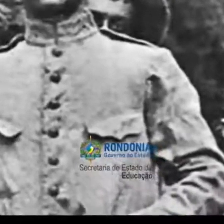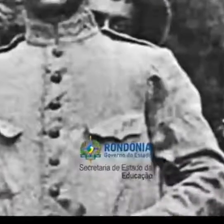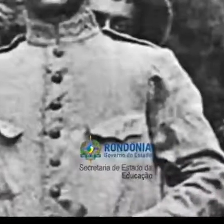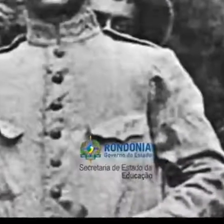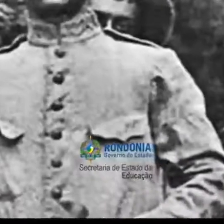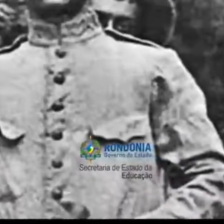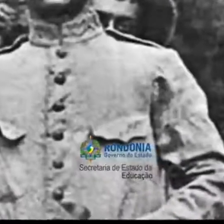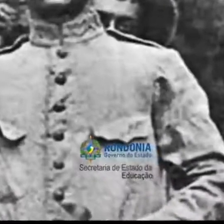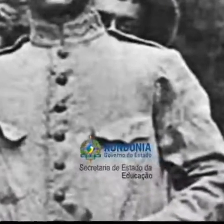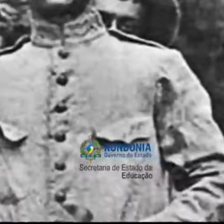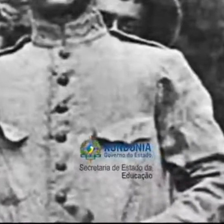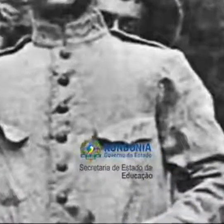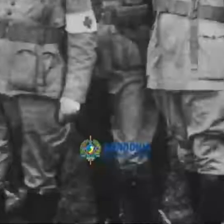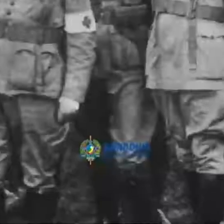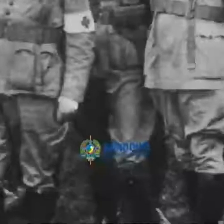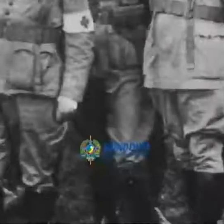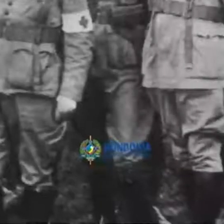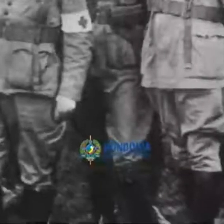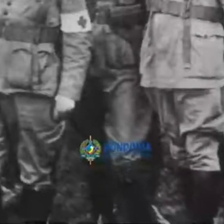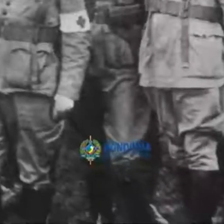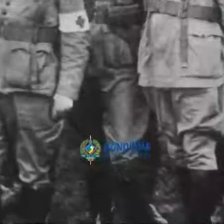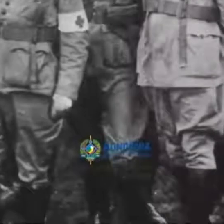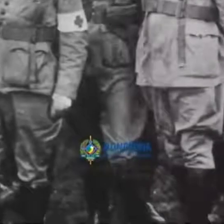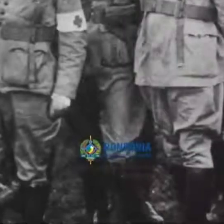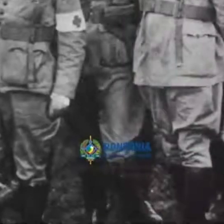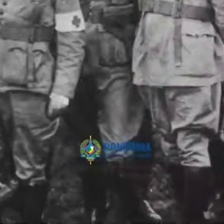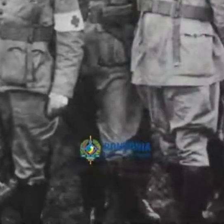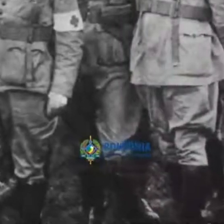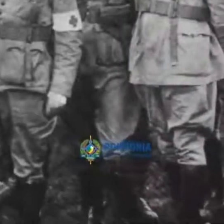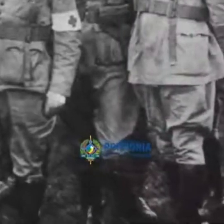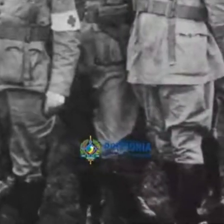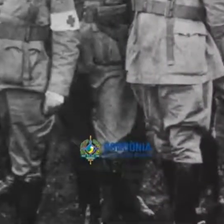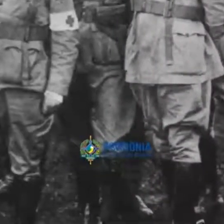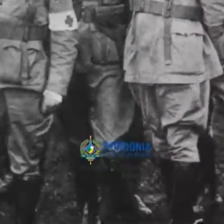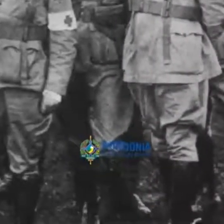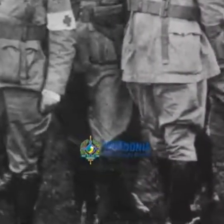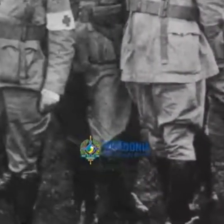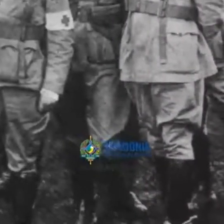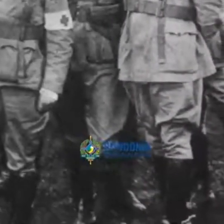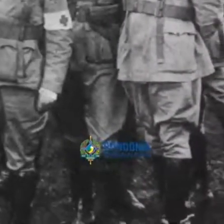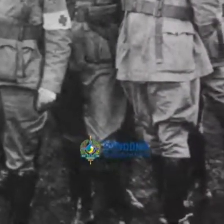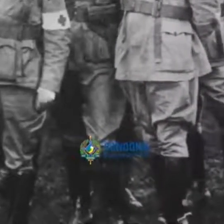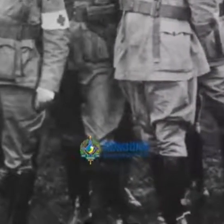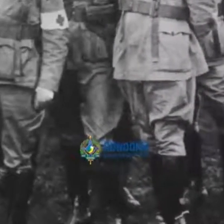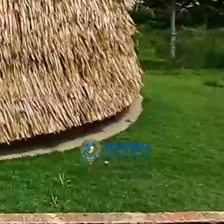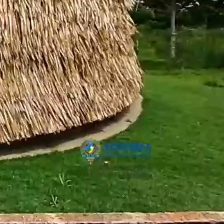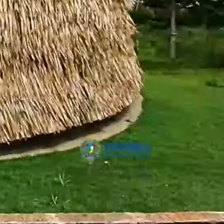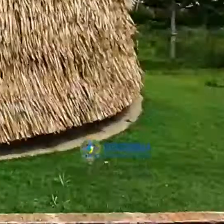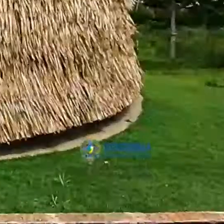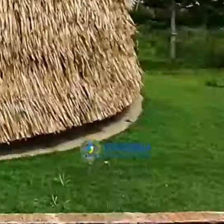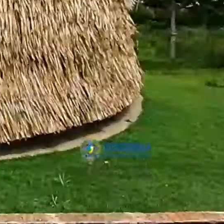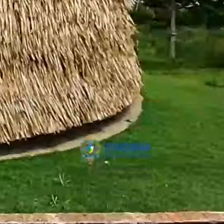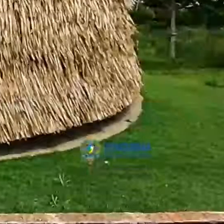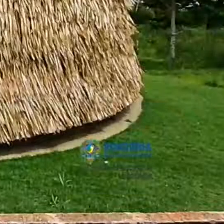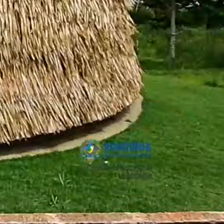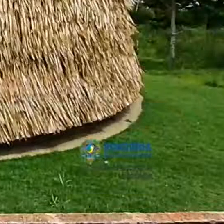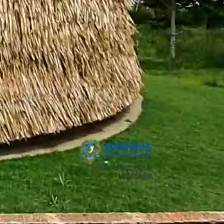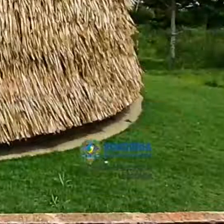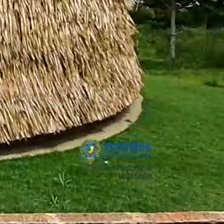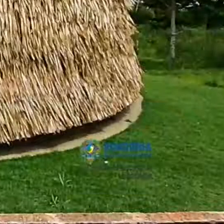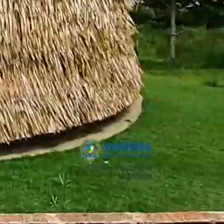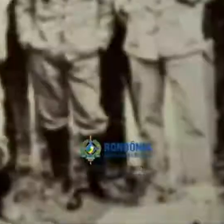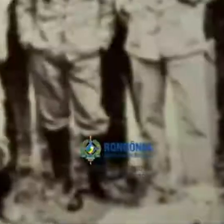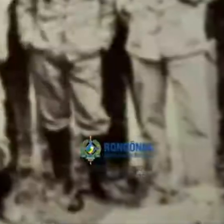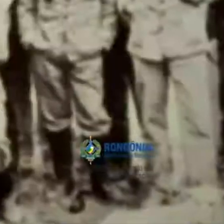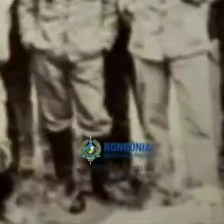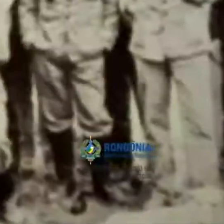1910 recebe uma nova missão: criar o SPI, o Serviço de Proteção ao Índio. O Serviço de Proteção ao Índio,